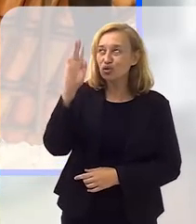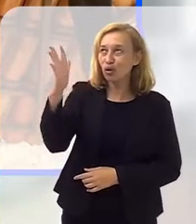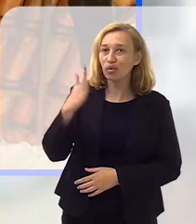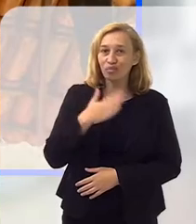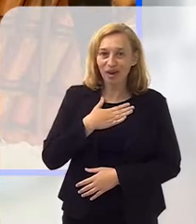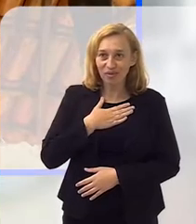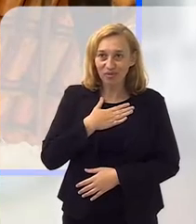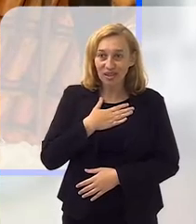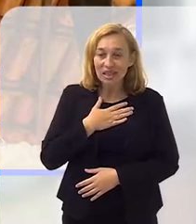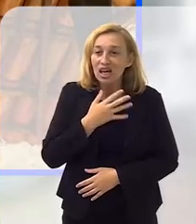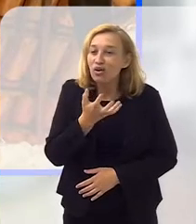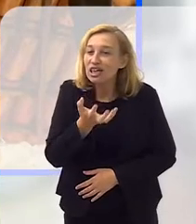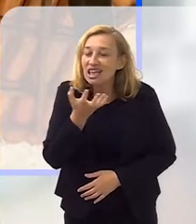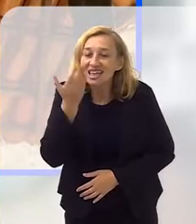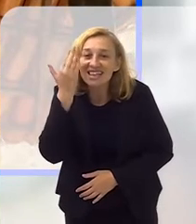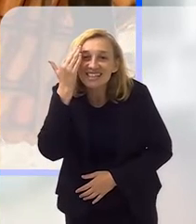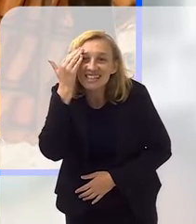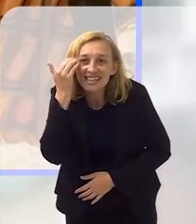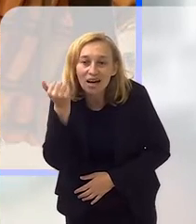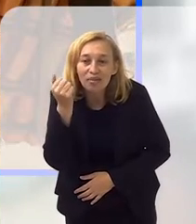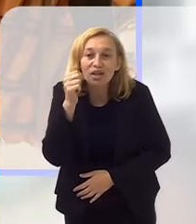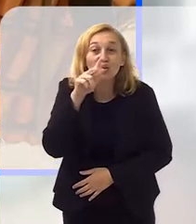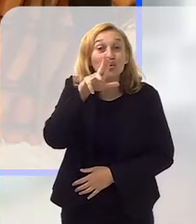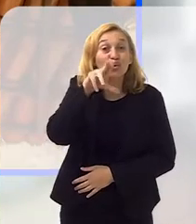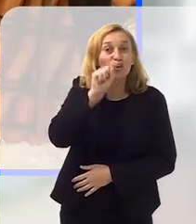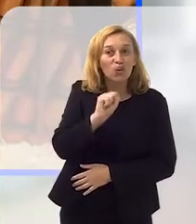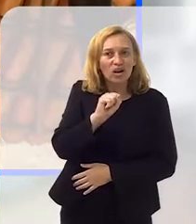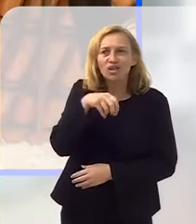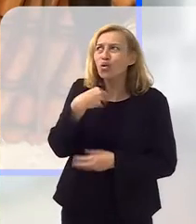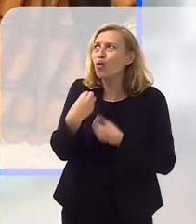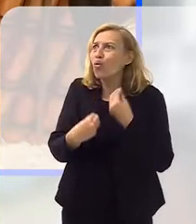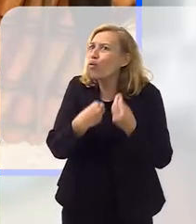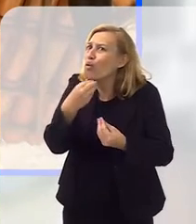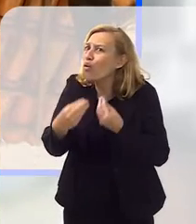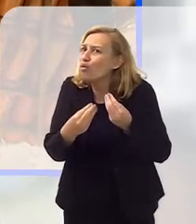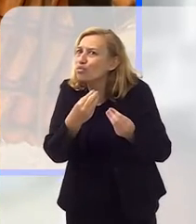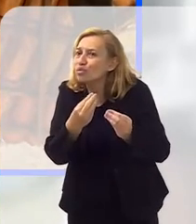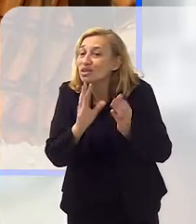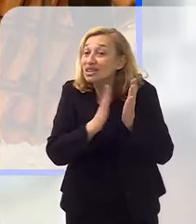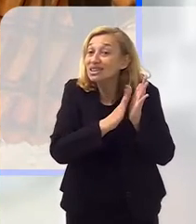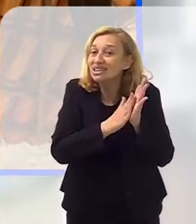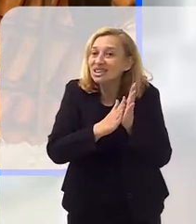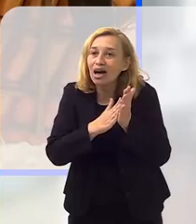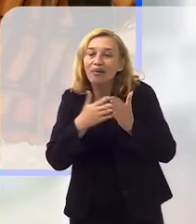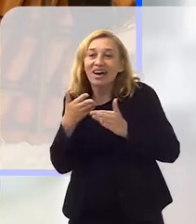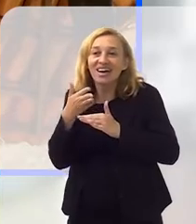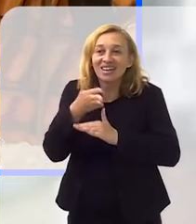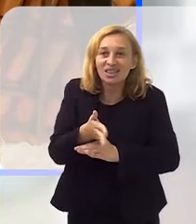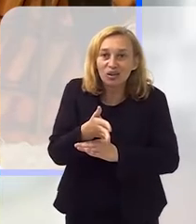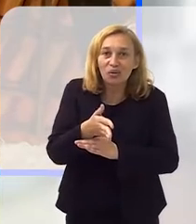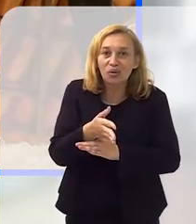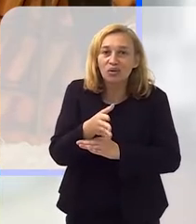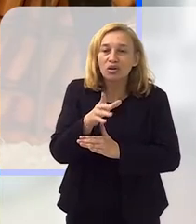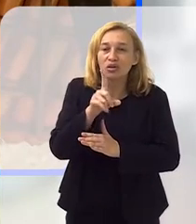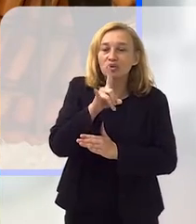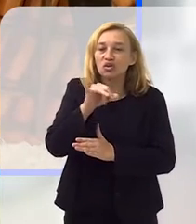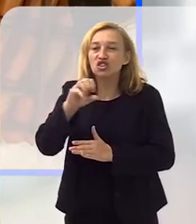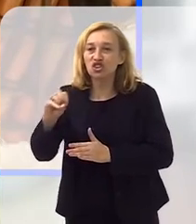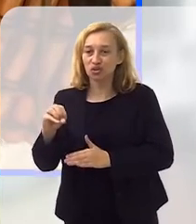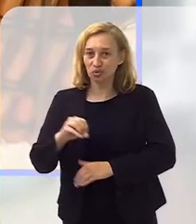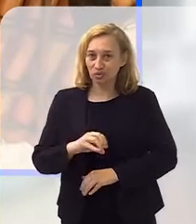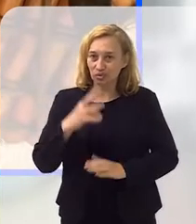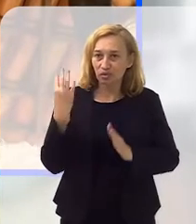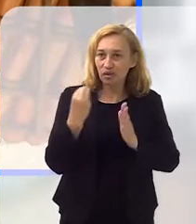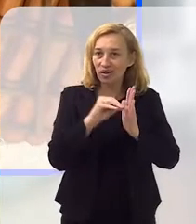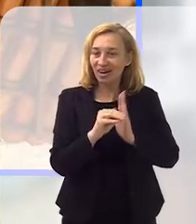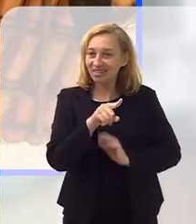Meu. E aí eu queria saber do Lucas, como é que esse samba entrou no disco da